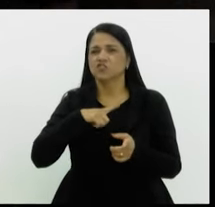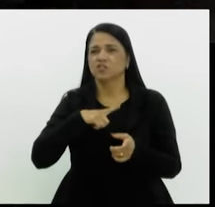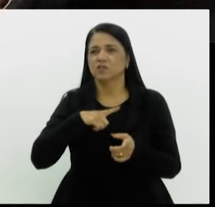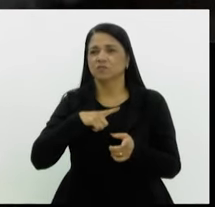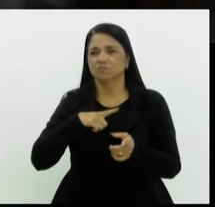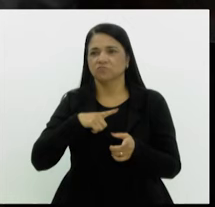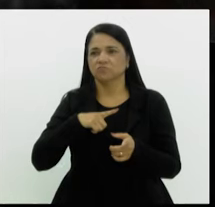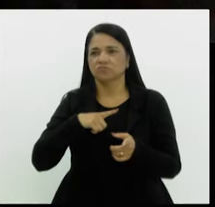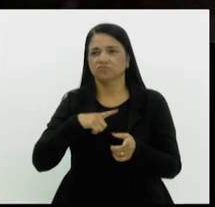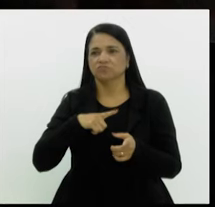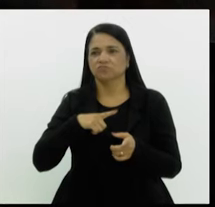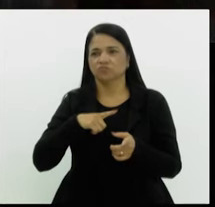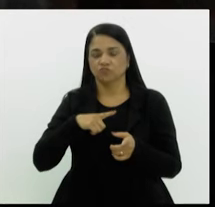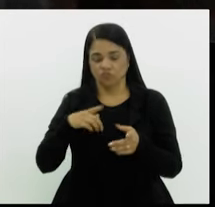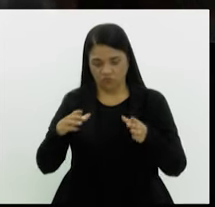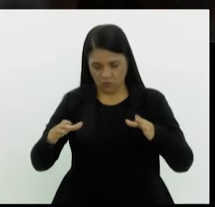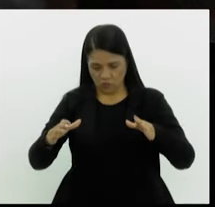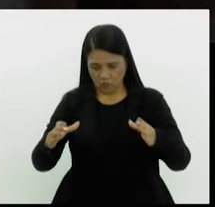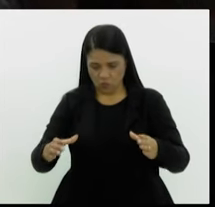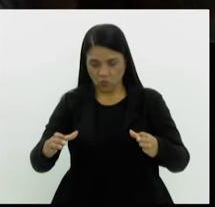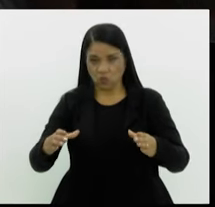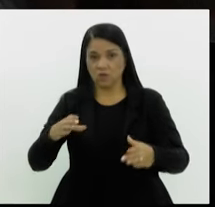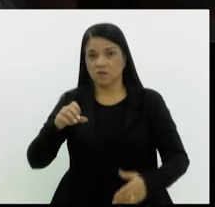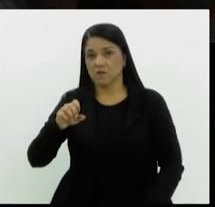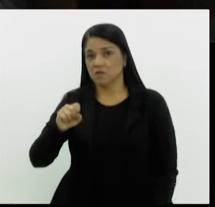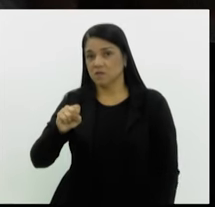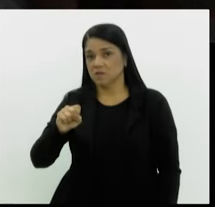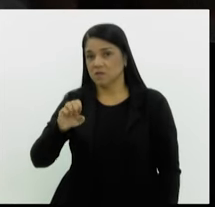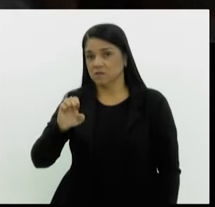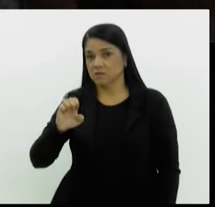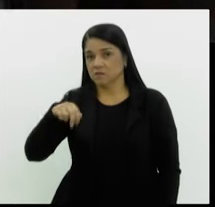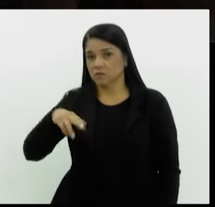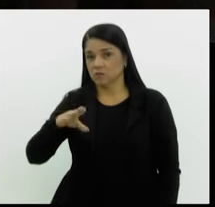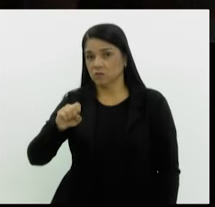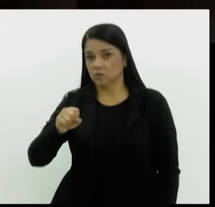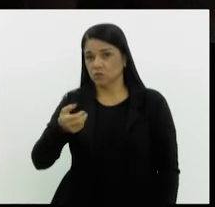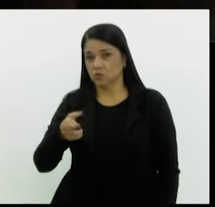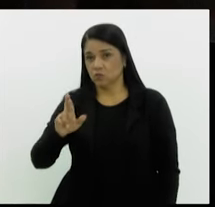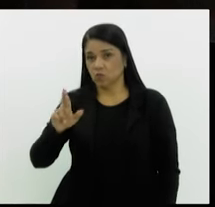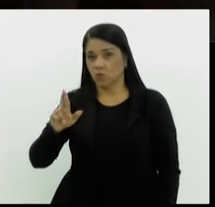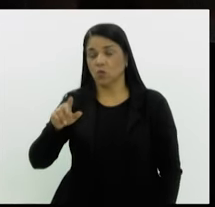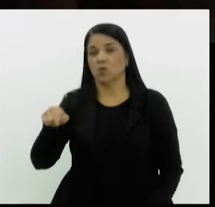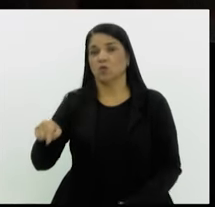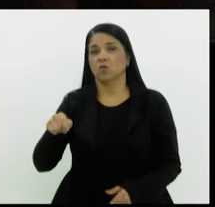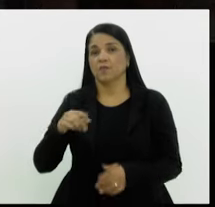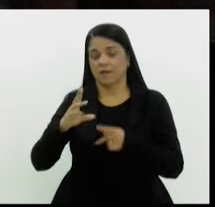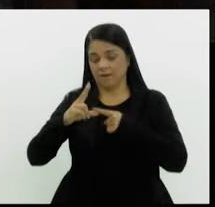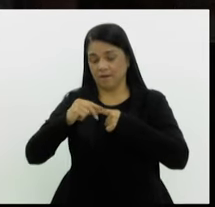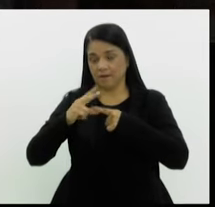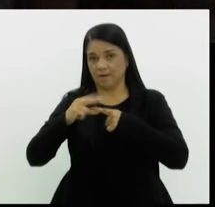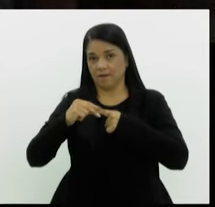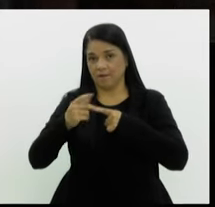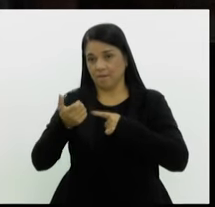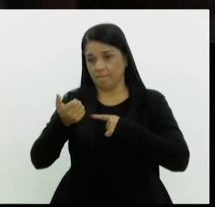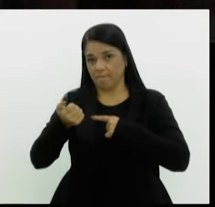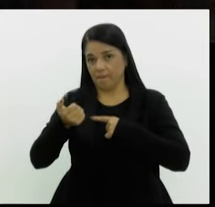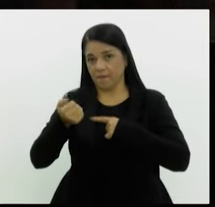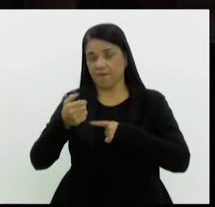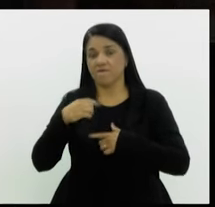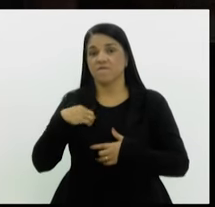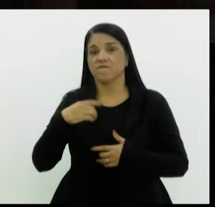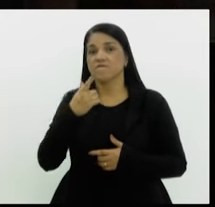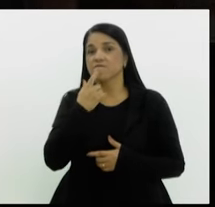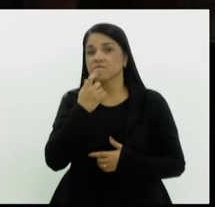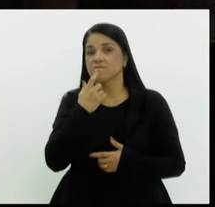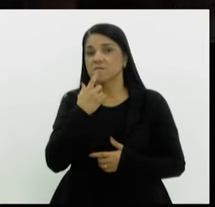censor, tinha um censor na redação, com uma caneta vermelha, ele decidia o que poderia